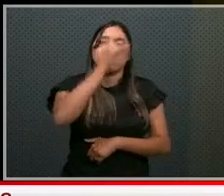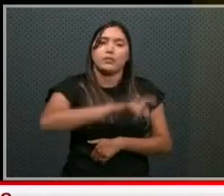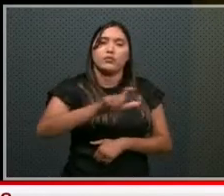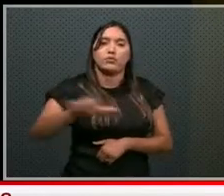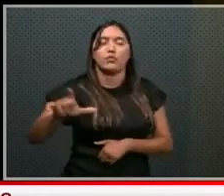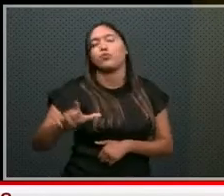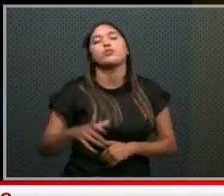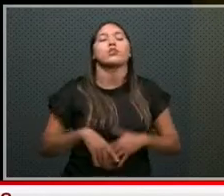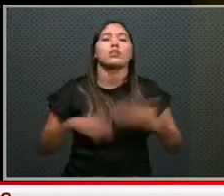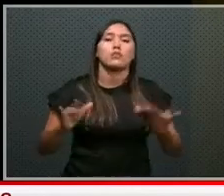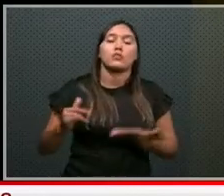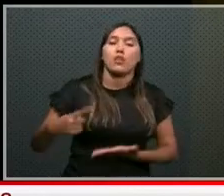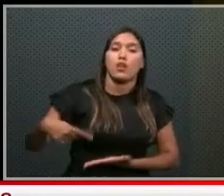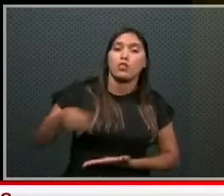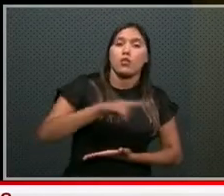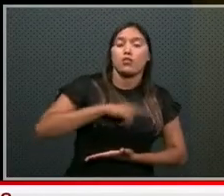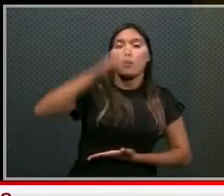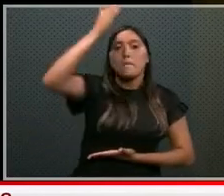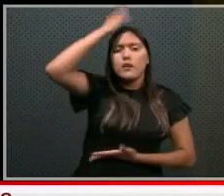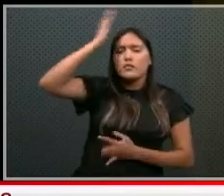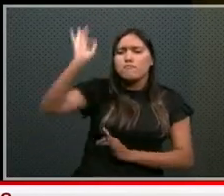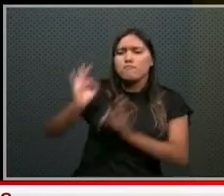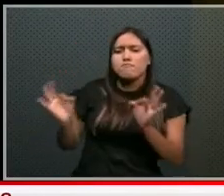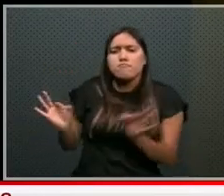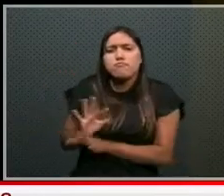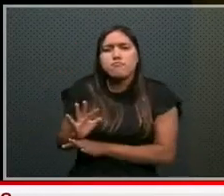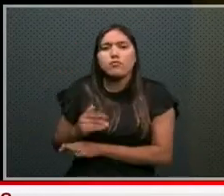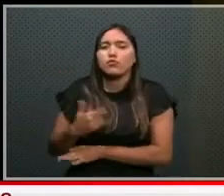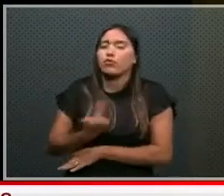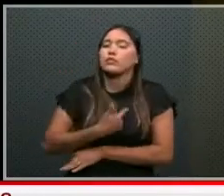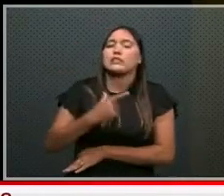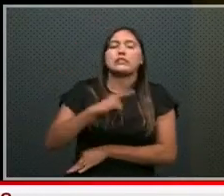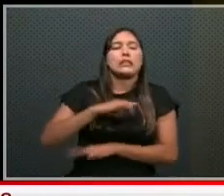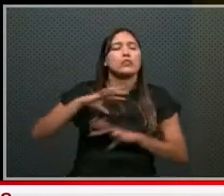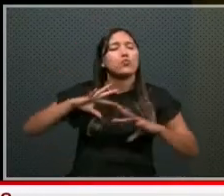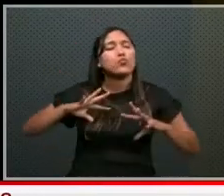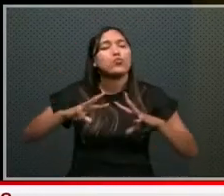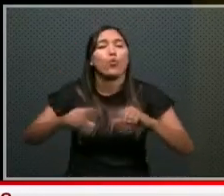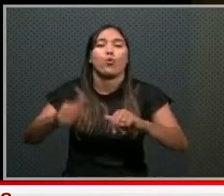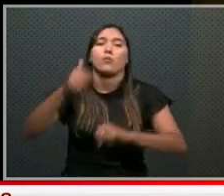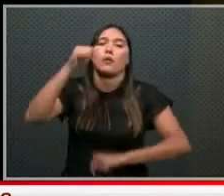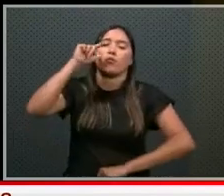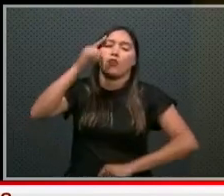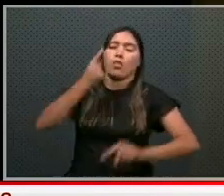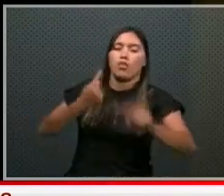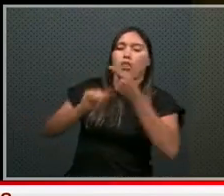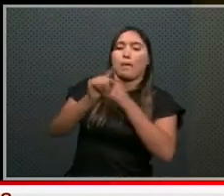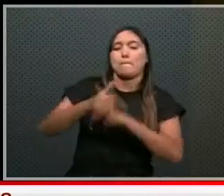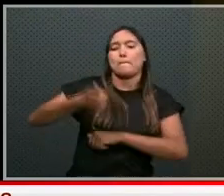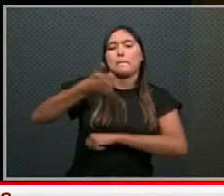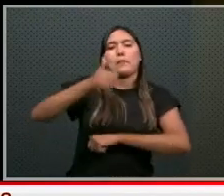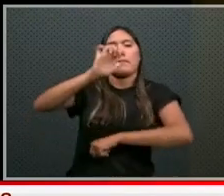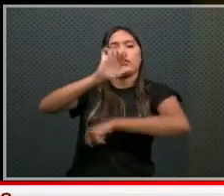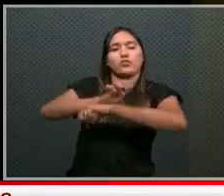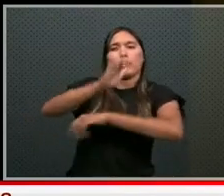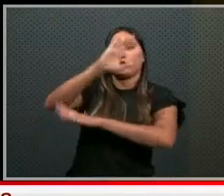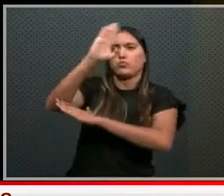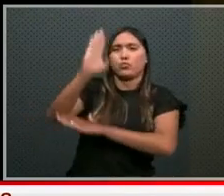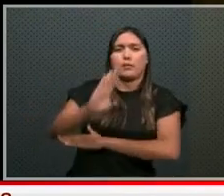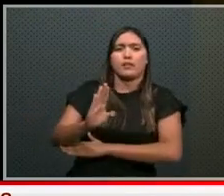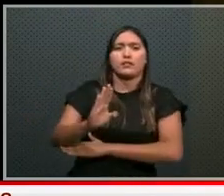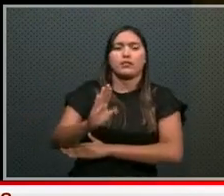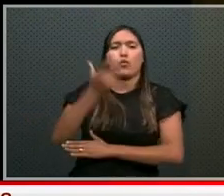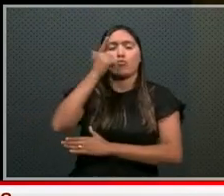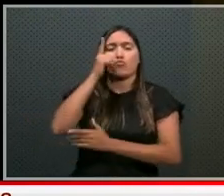se nós paraense nos preparamos Nós temos tudo para ser o primeiro estado dessa nação brasileira e eu quero